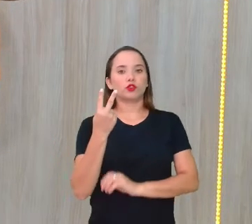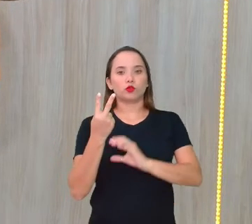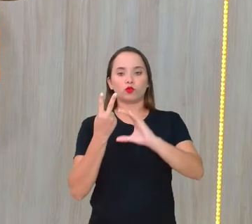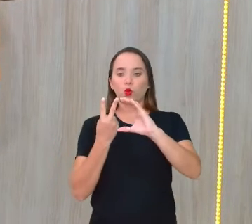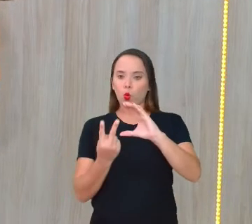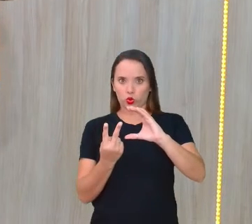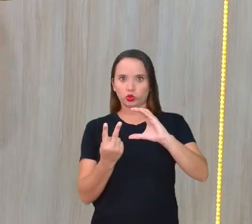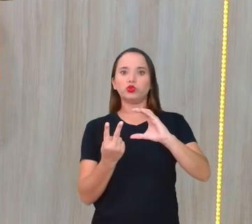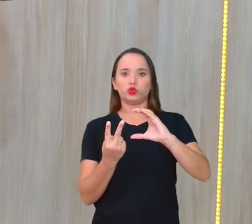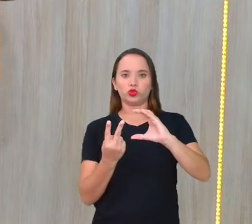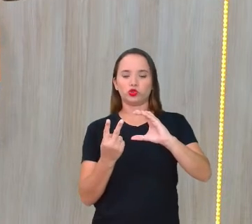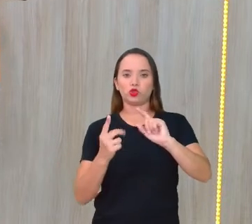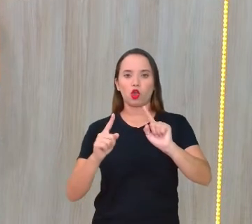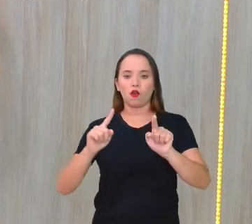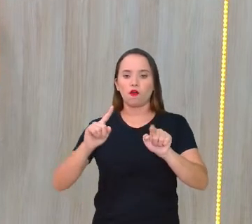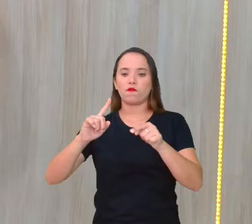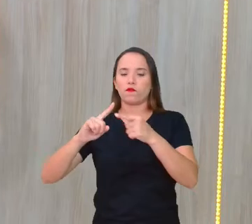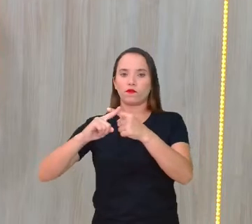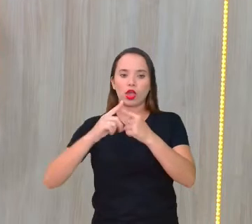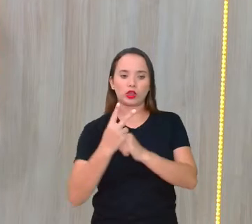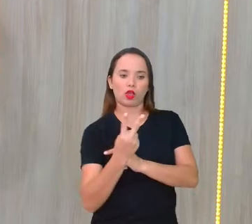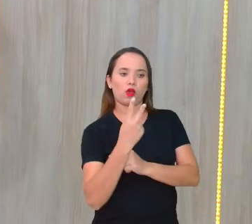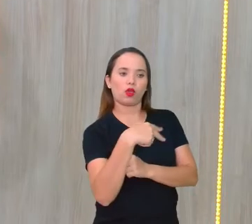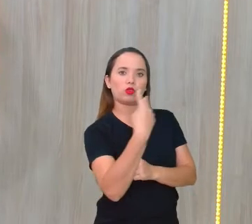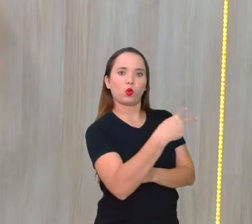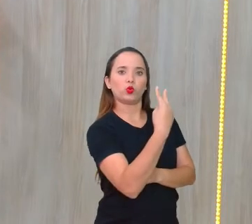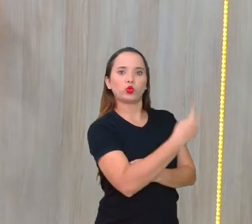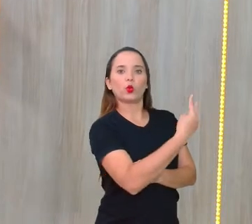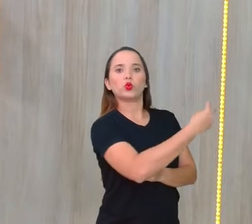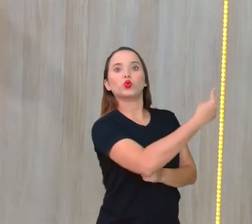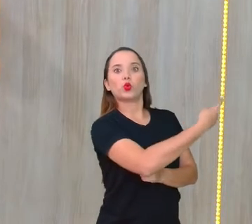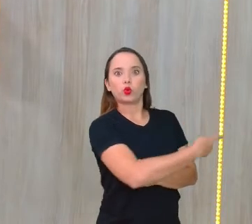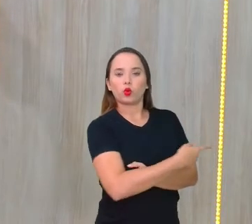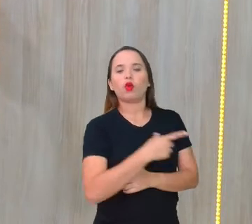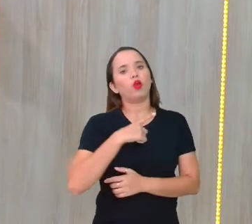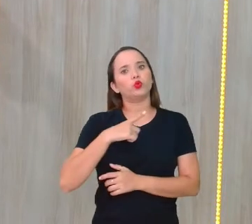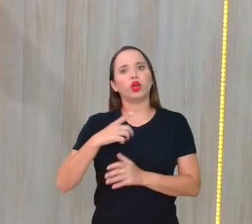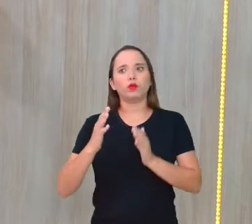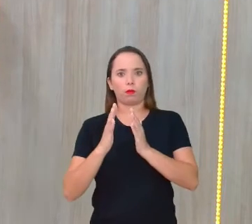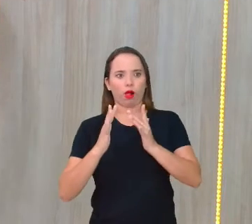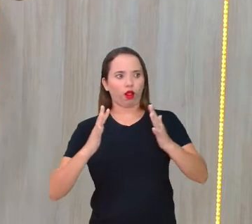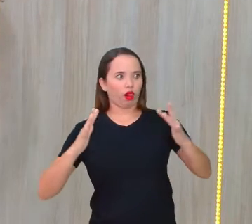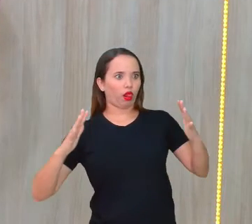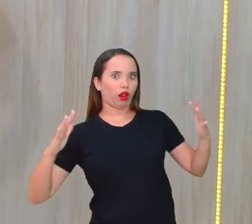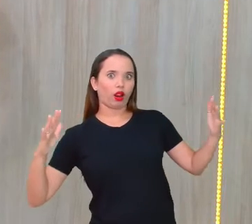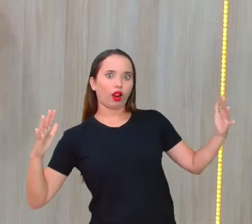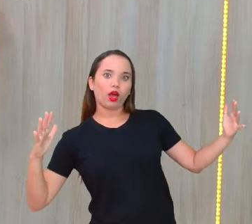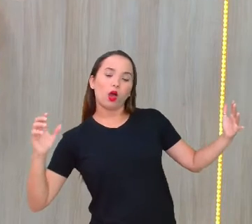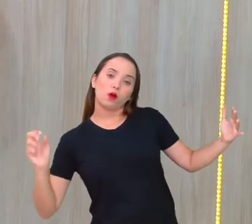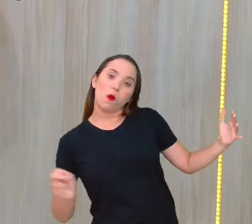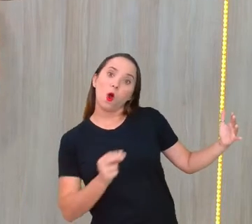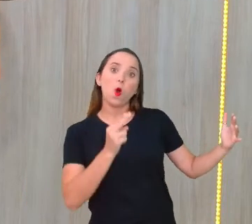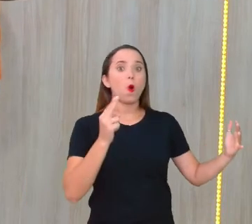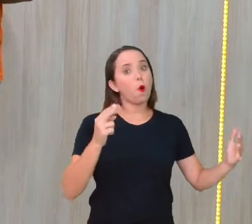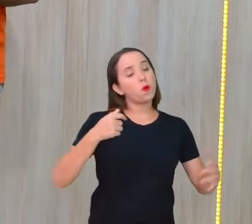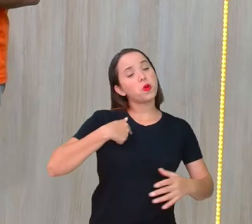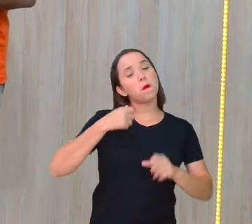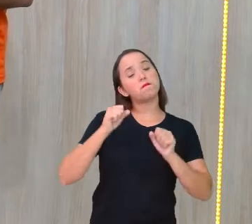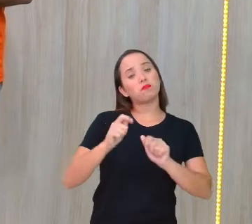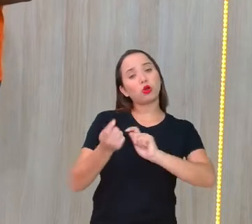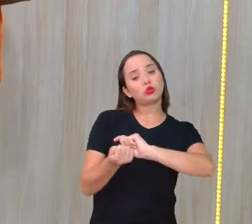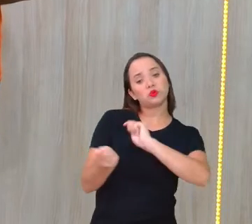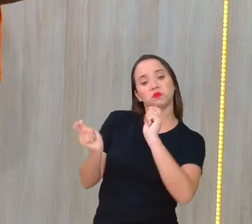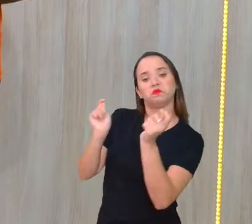ele mesmo 10 vezes. Eu posso ter essa multiplicação bem grande aí, bem extensa, ou eu posso ter uma